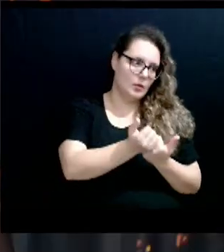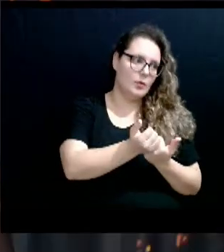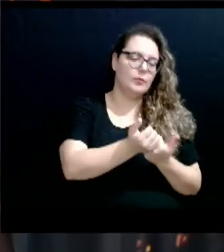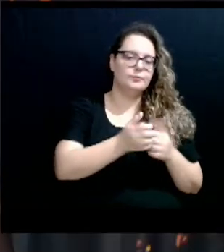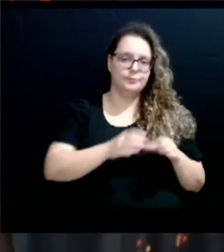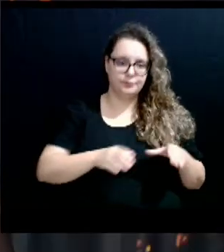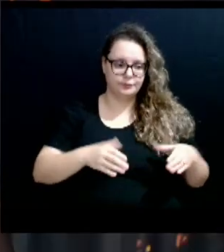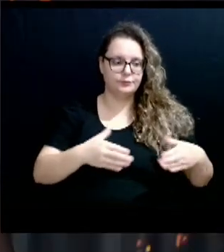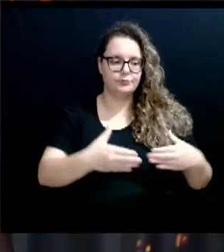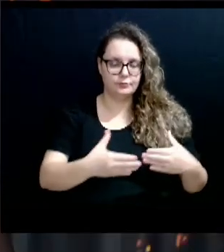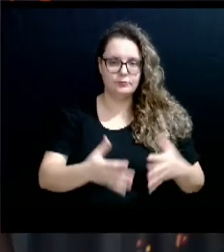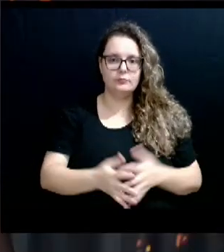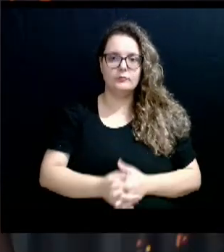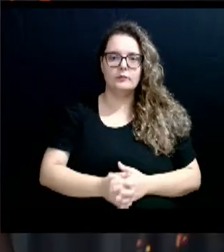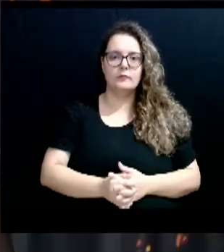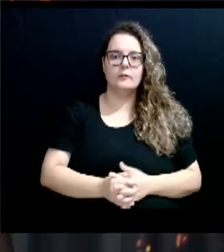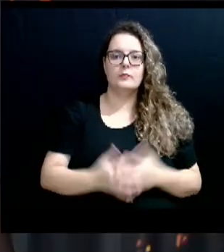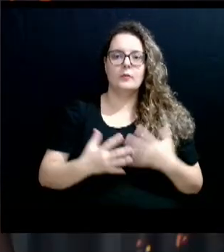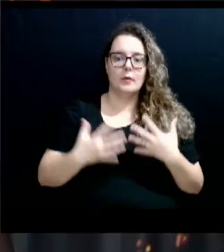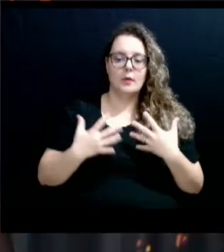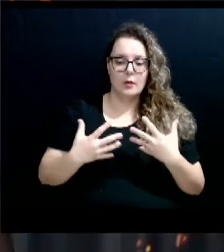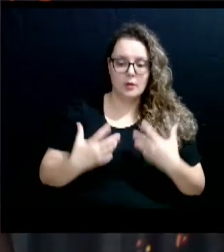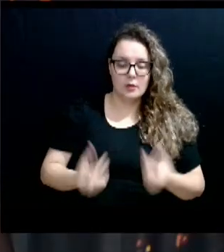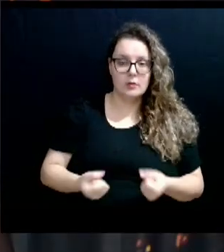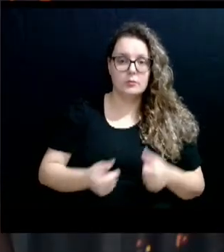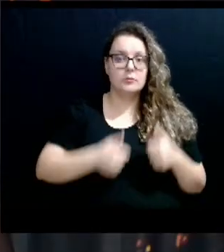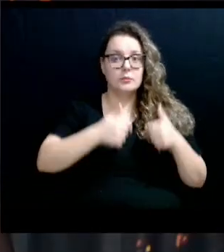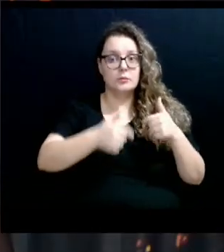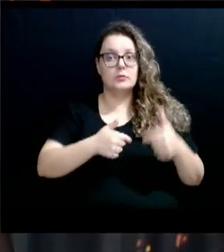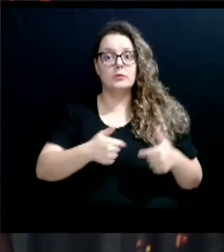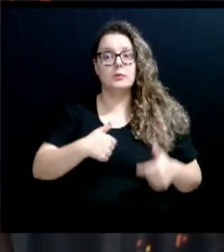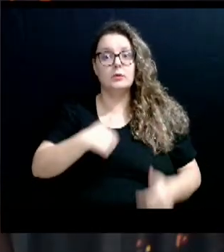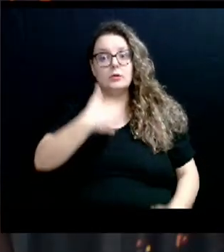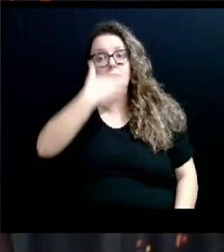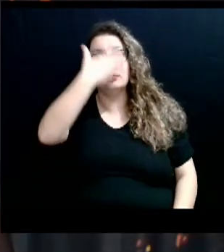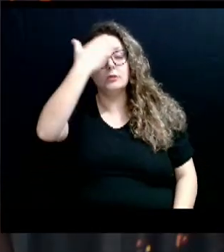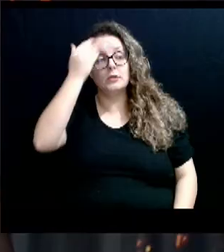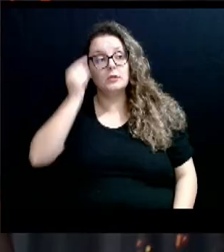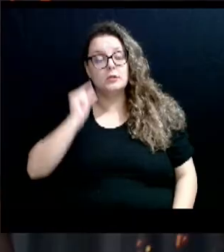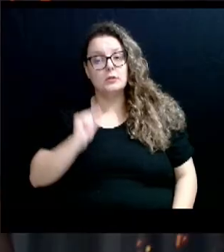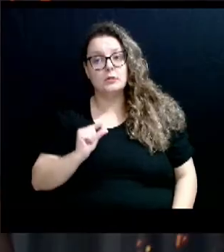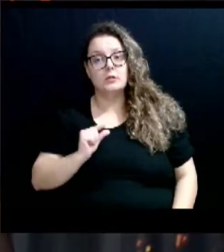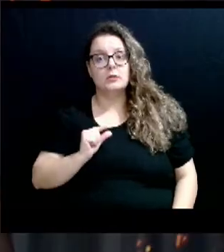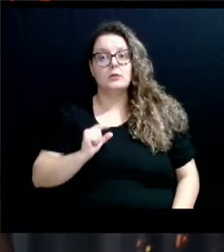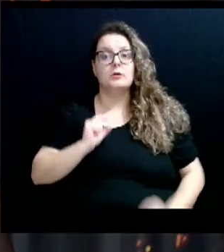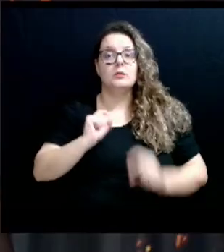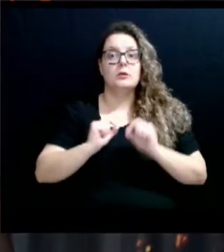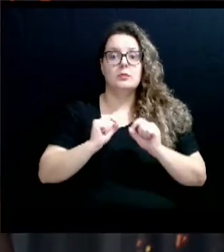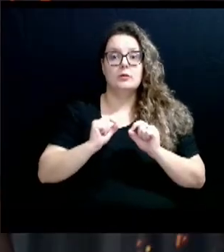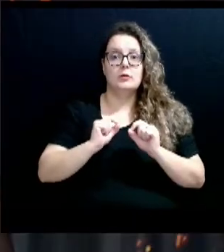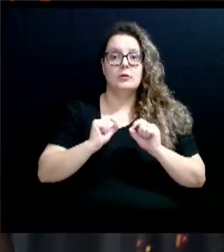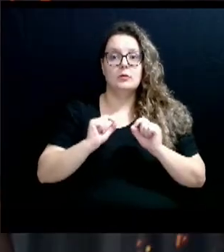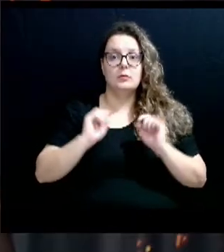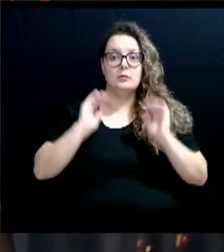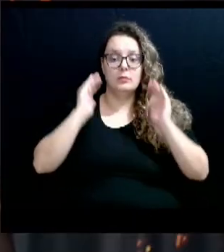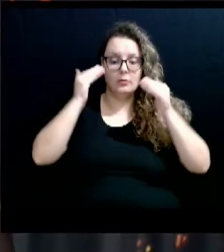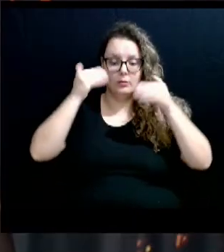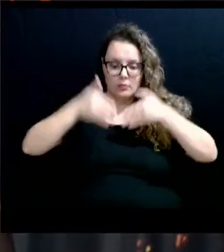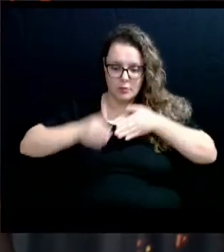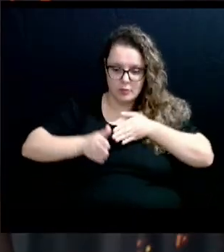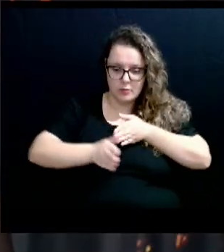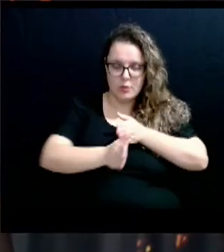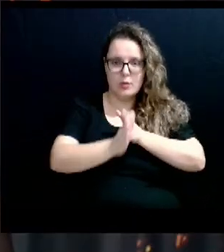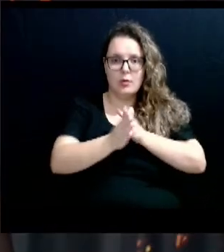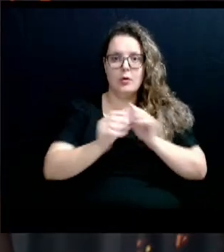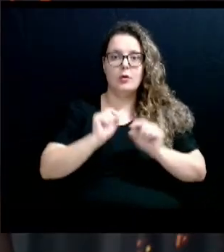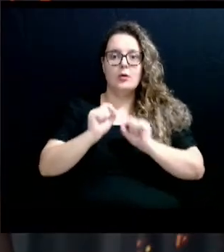eu ia adquirindo, e aí eu comecei a esquecer um pouco do que me trazia para o meu eixo, né? Então, o que fomentava